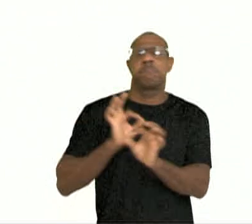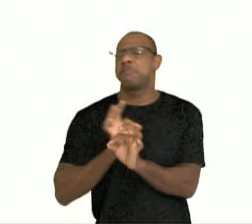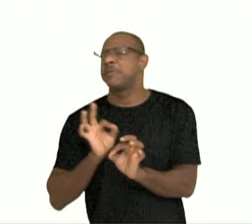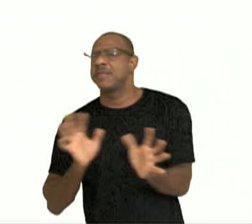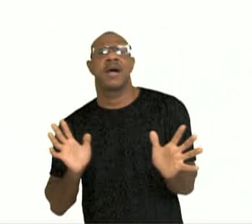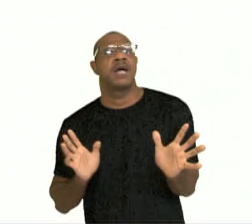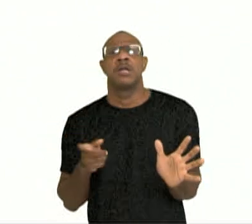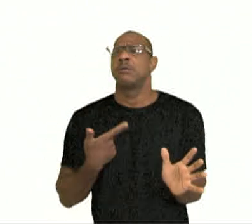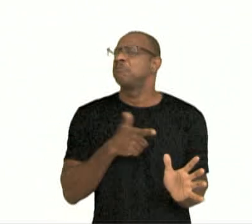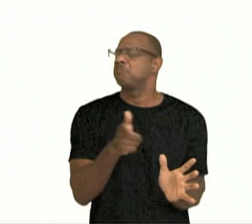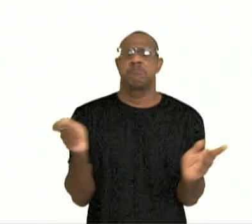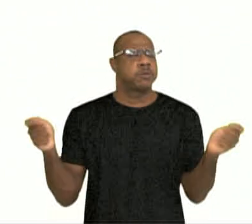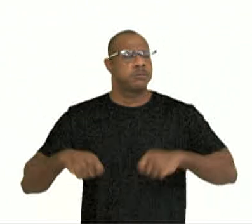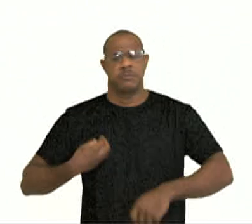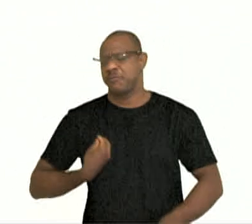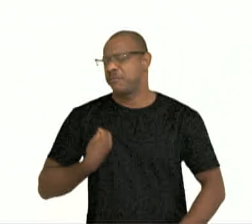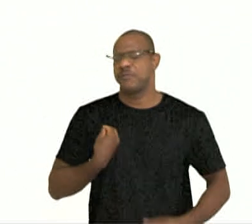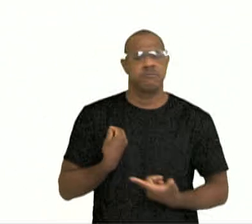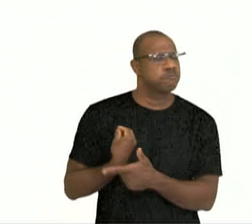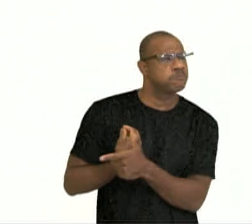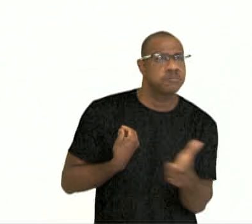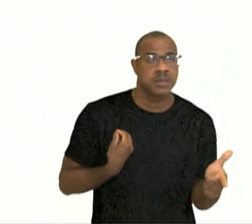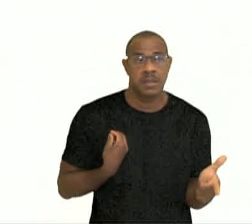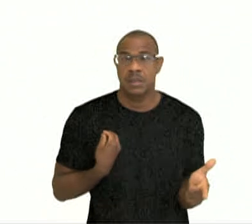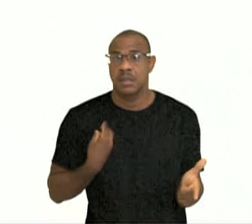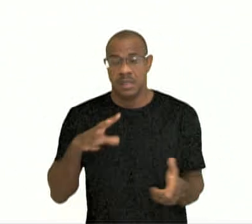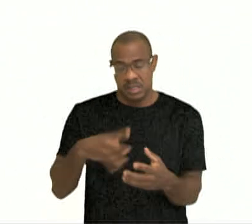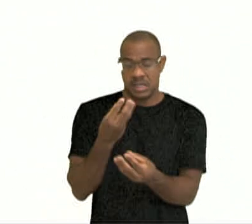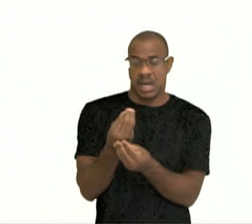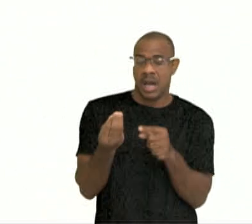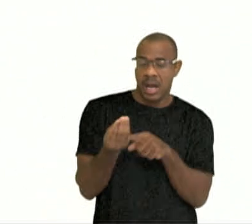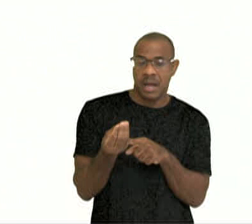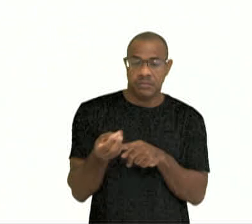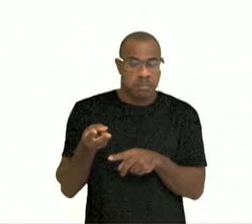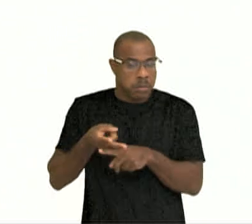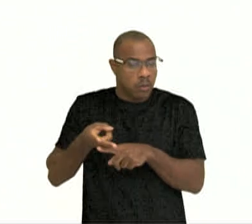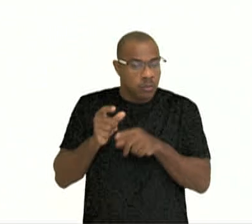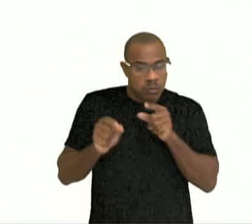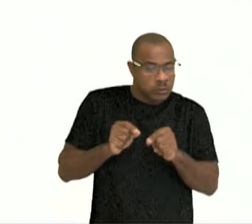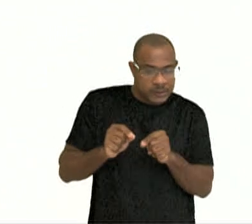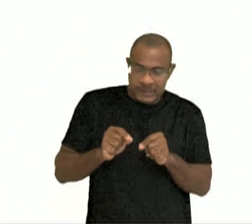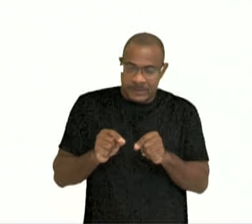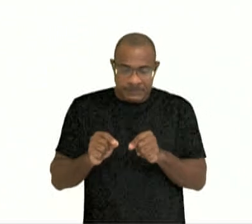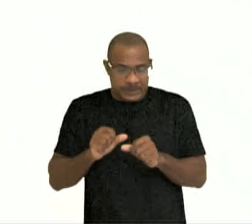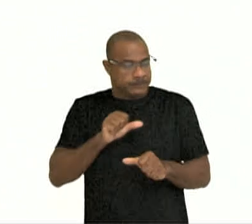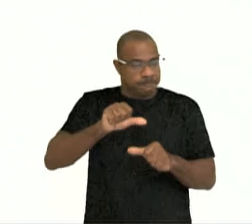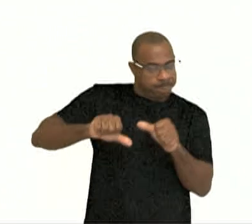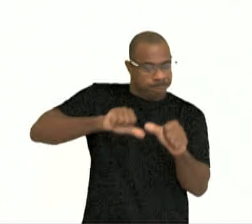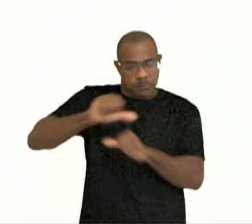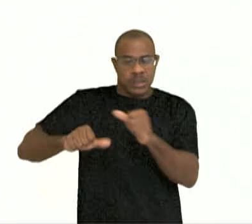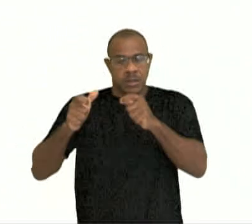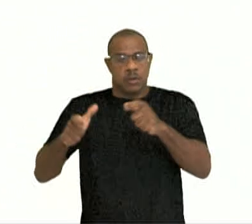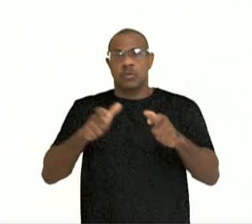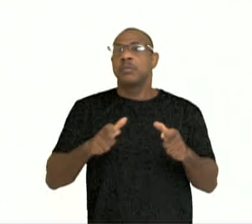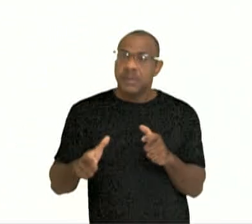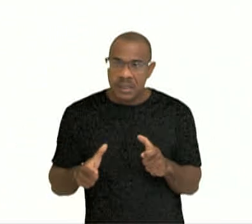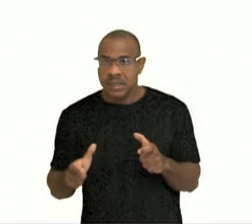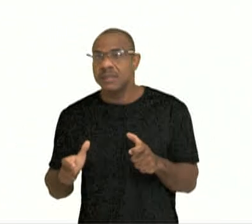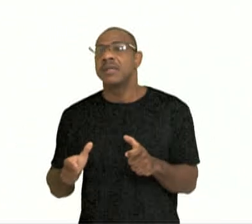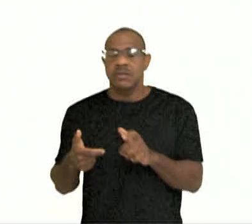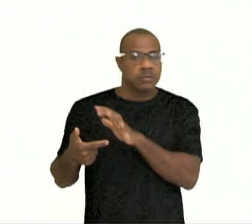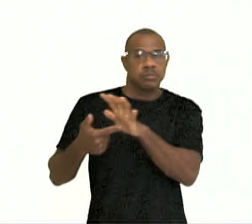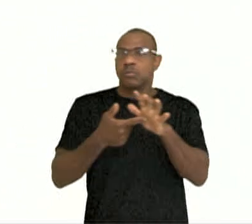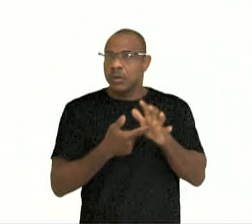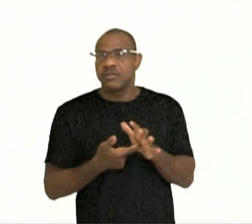sem possibilidades de vida, e a arte ela vai procurar dar conta de ressignificar o espaço, de ressignificar